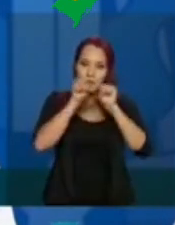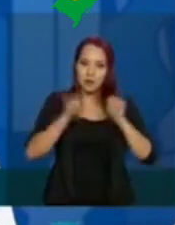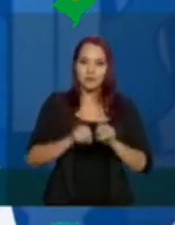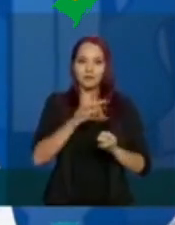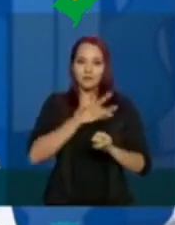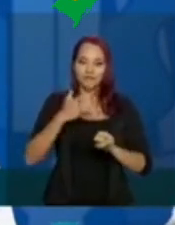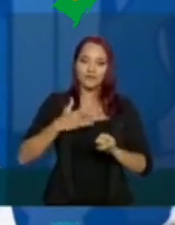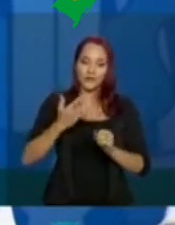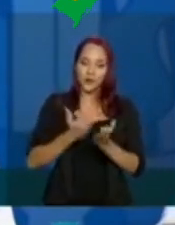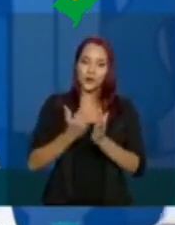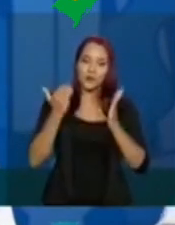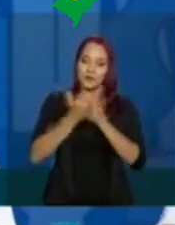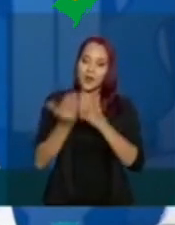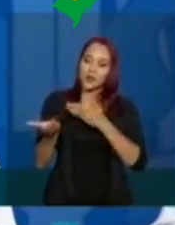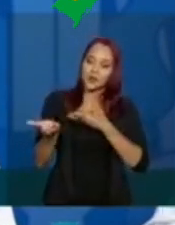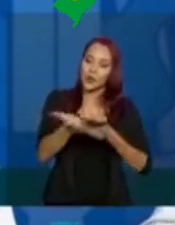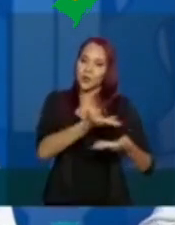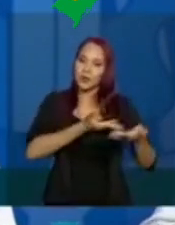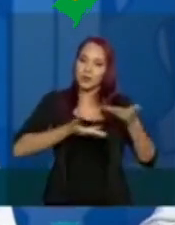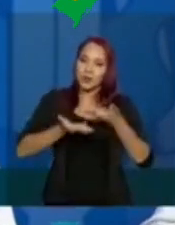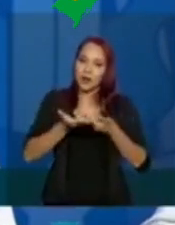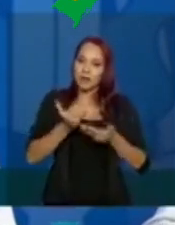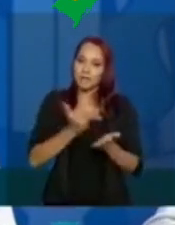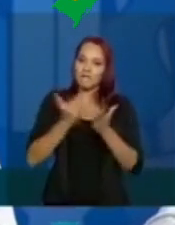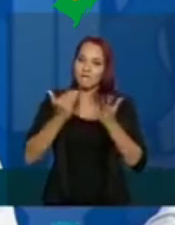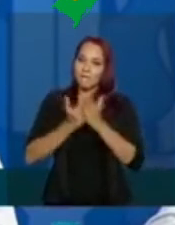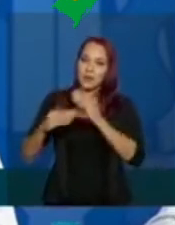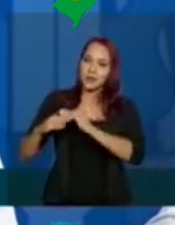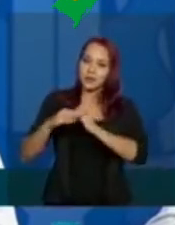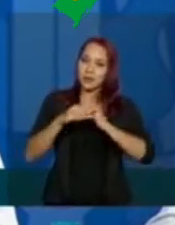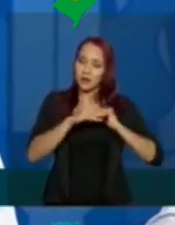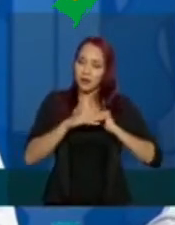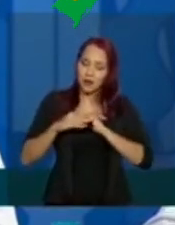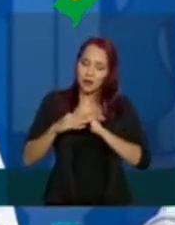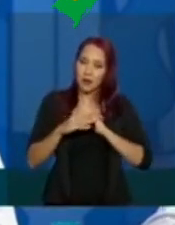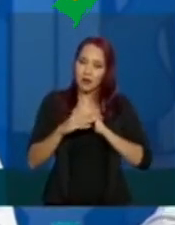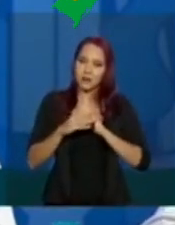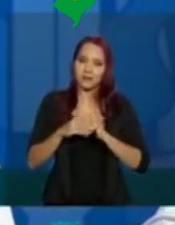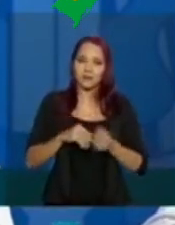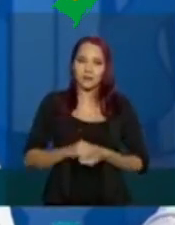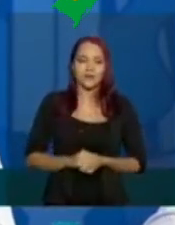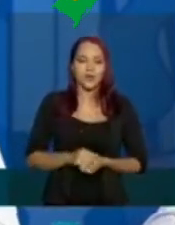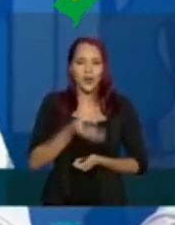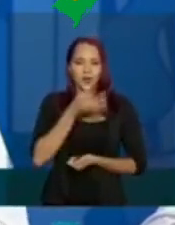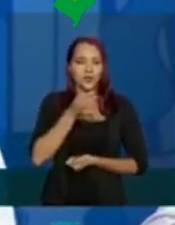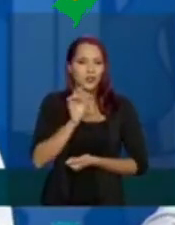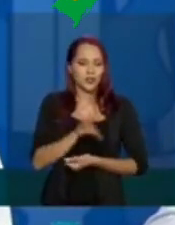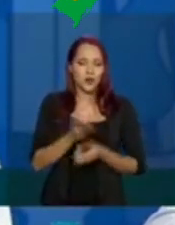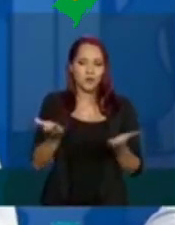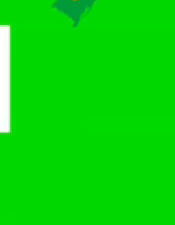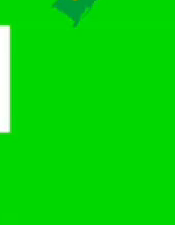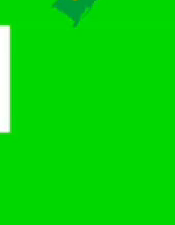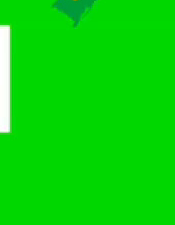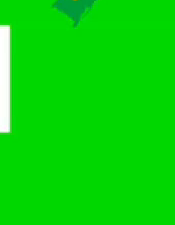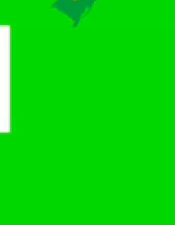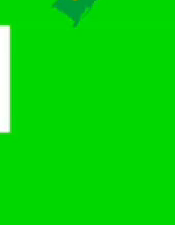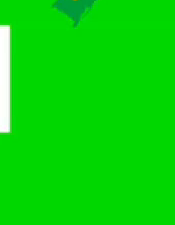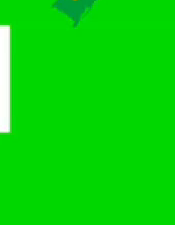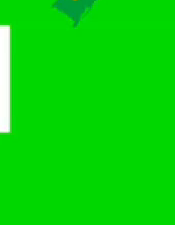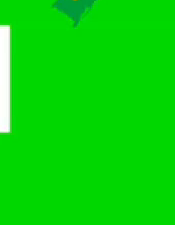mais solidário, mais equânime e mais próximo do cidadão brasileiro. Acho que é isso por hoje. Está encerrado.